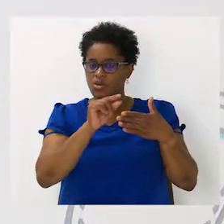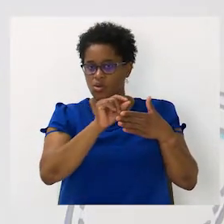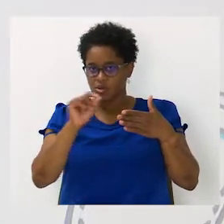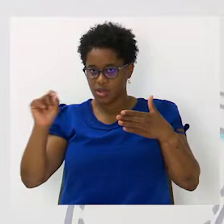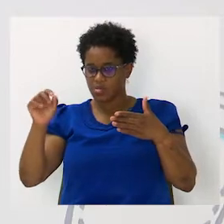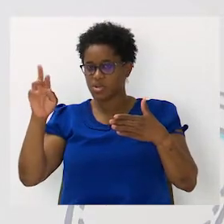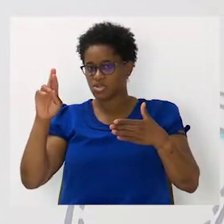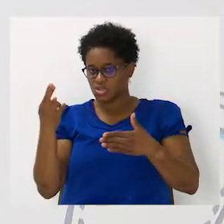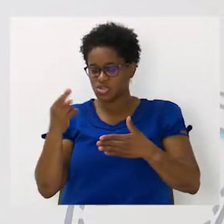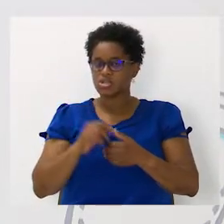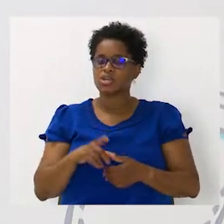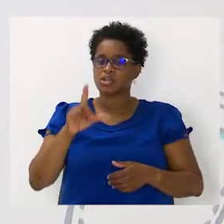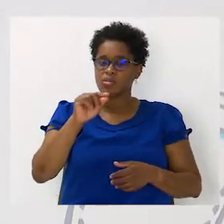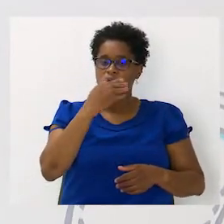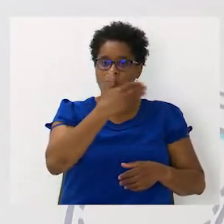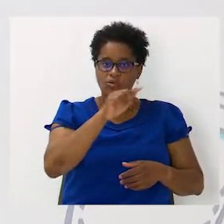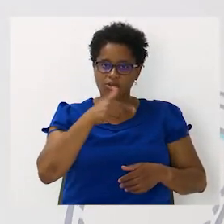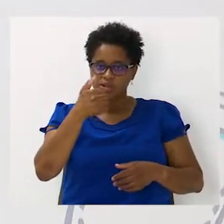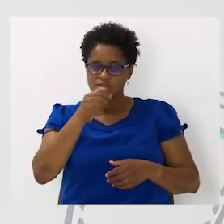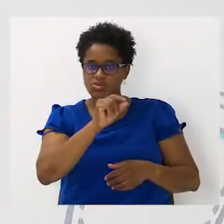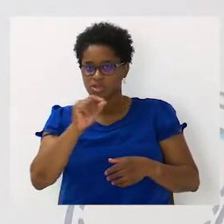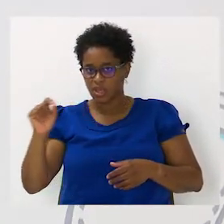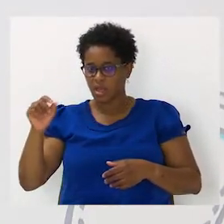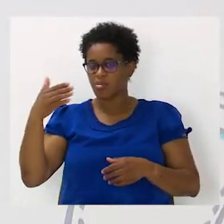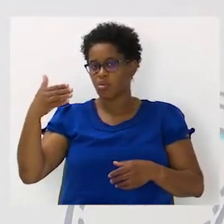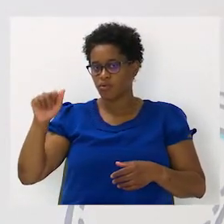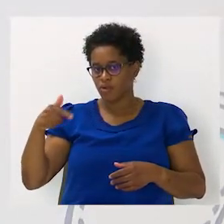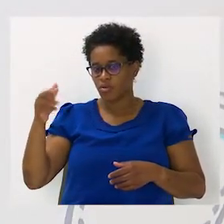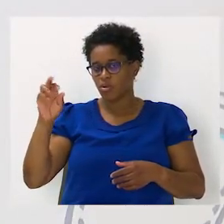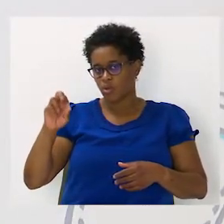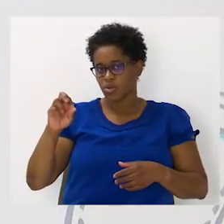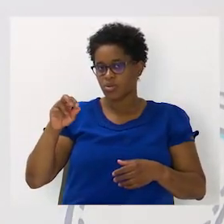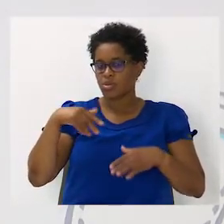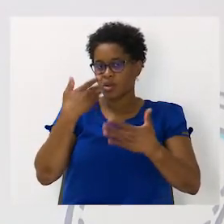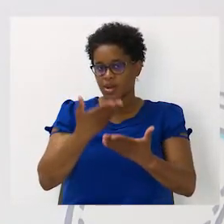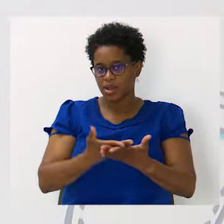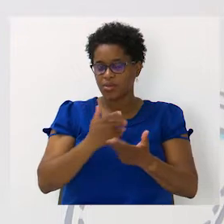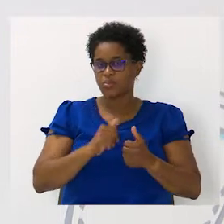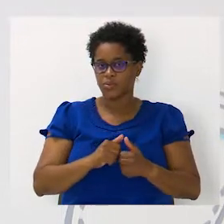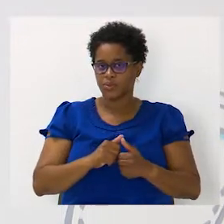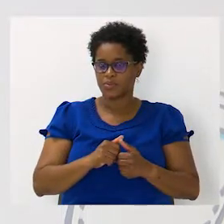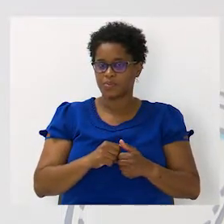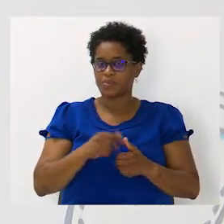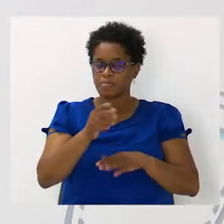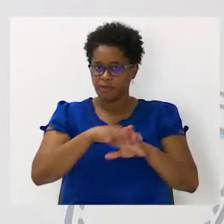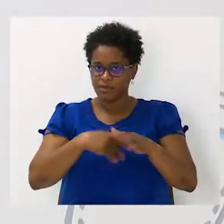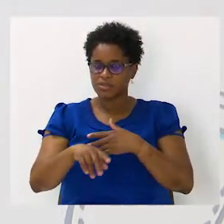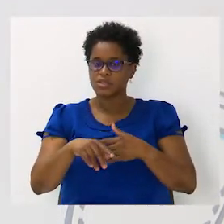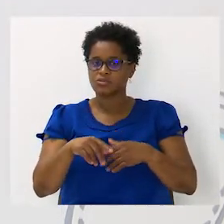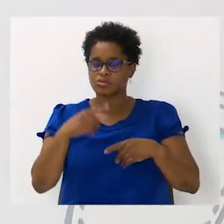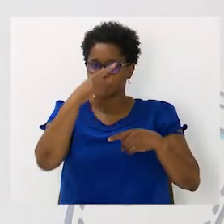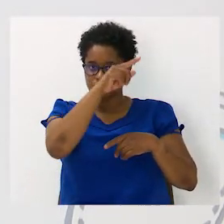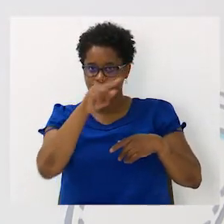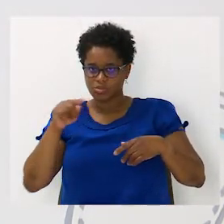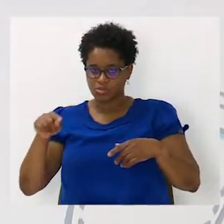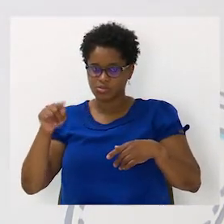x, assim como 1,5 está para 1,8. Aplicando produto dos extremos é